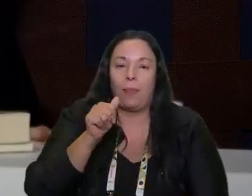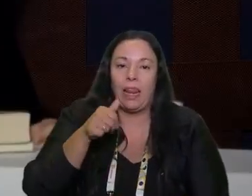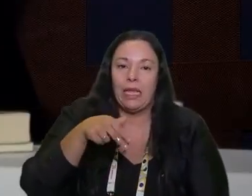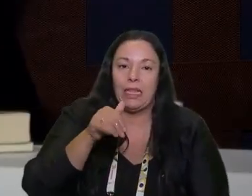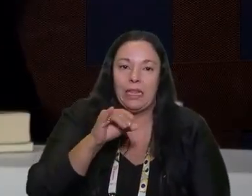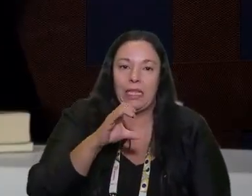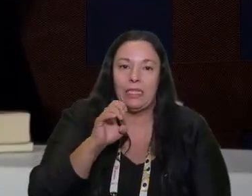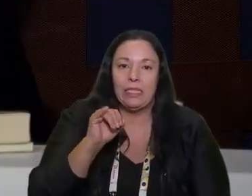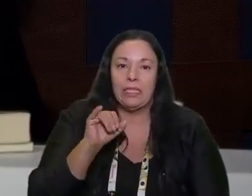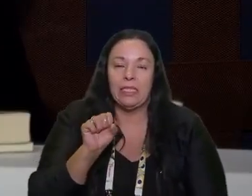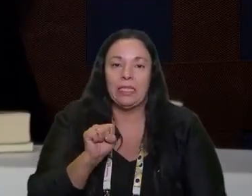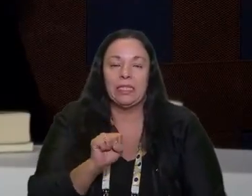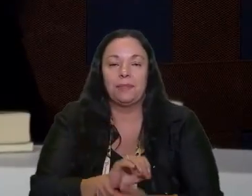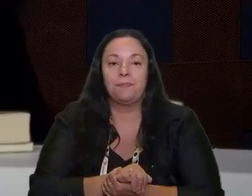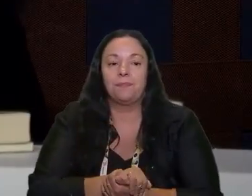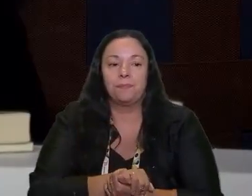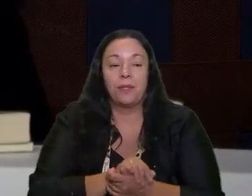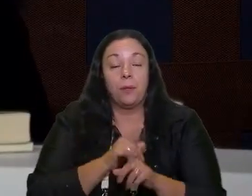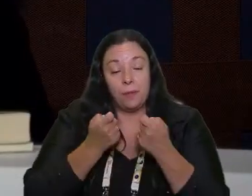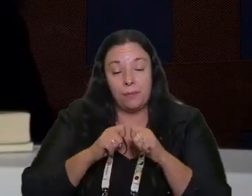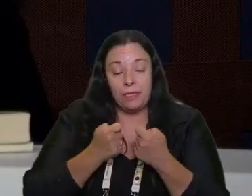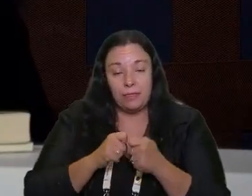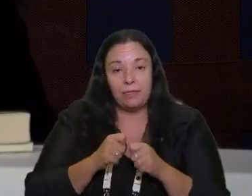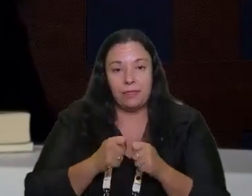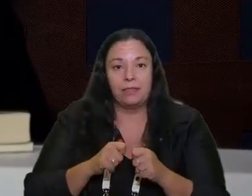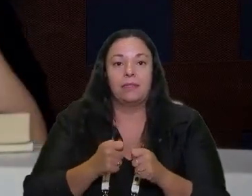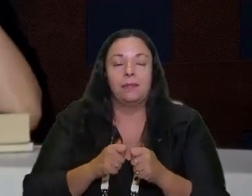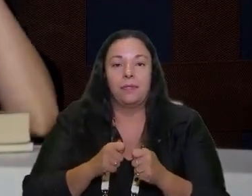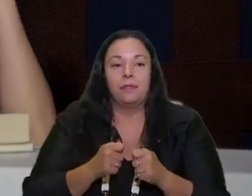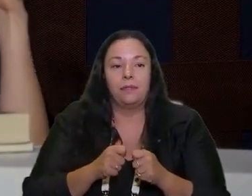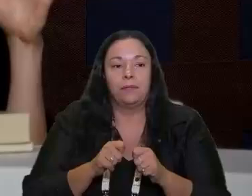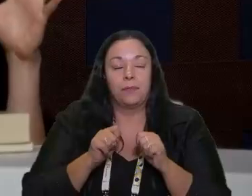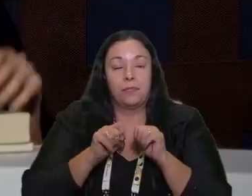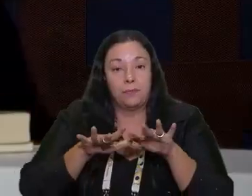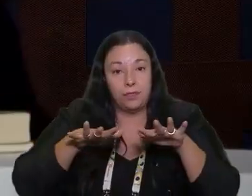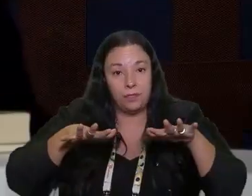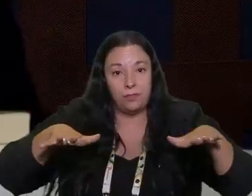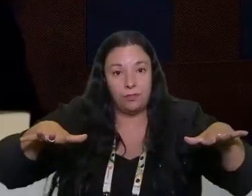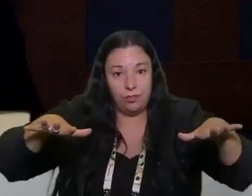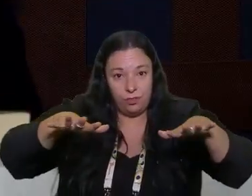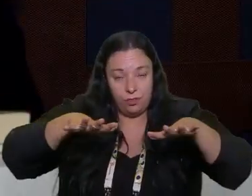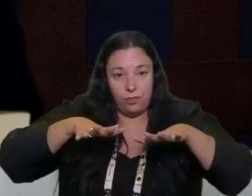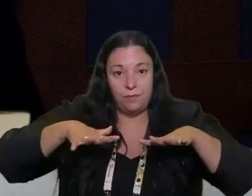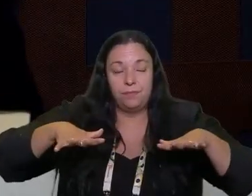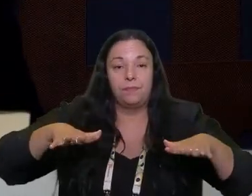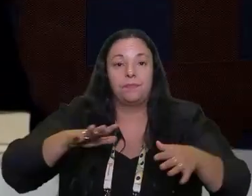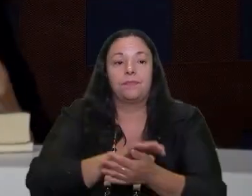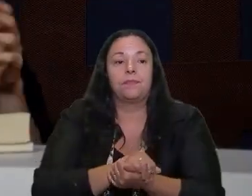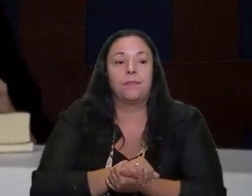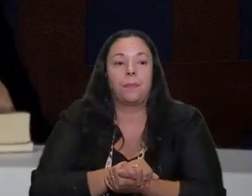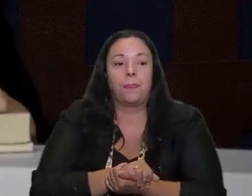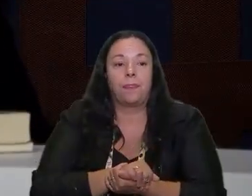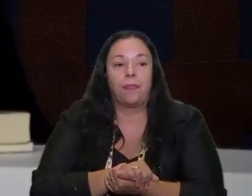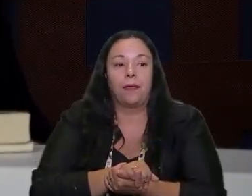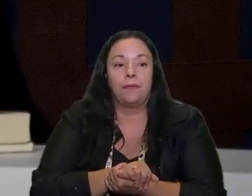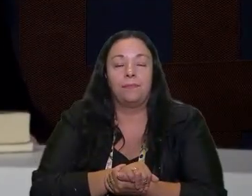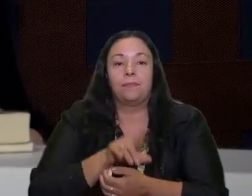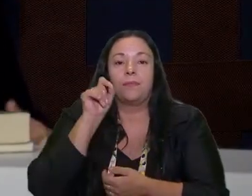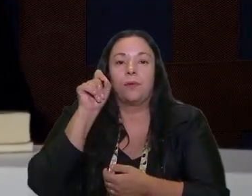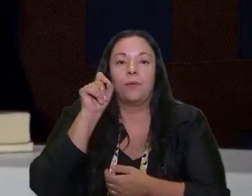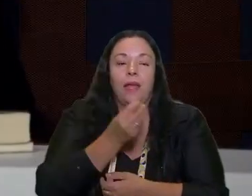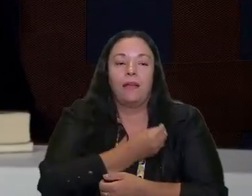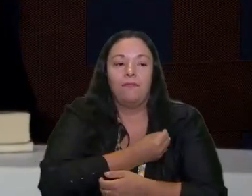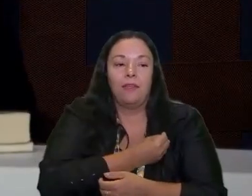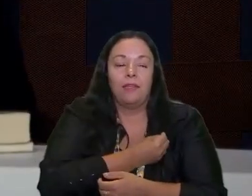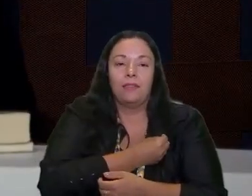Então, é por pura necessidade também de expandir essa perspectiva sobre o que é a vida, o que